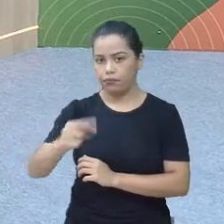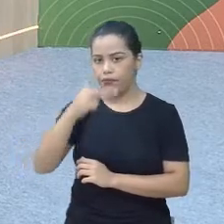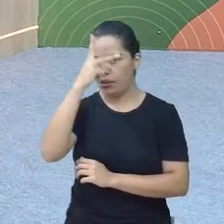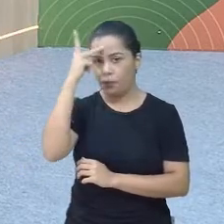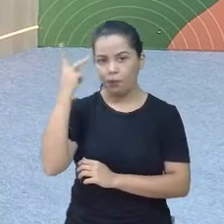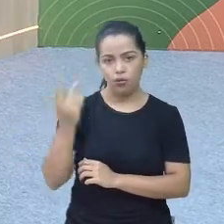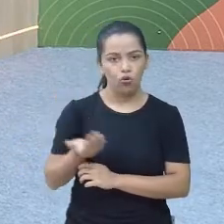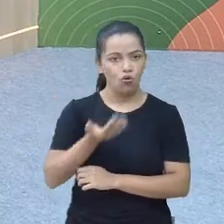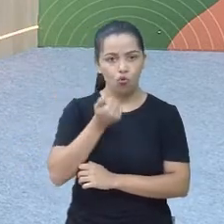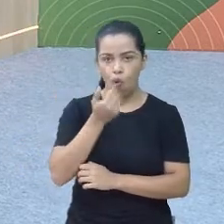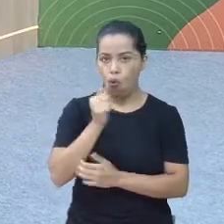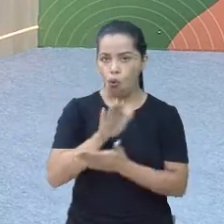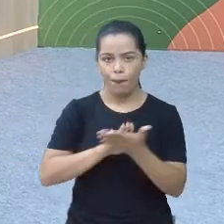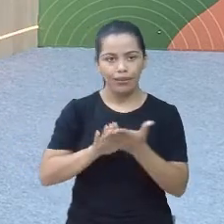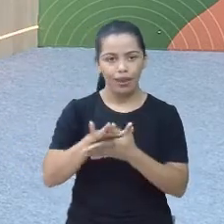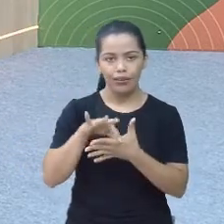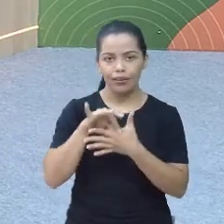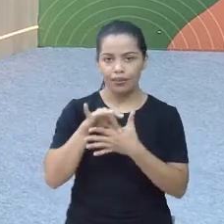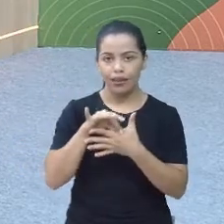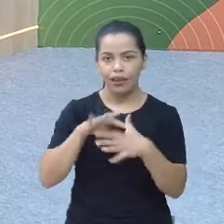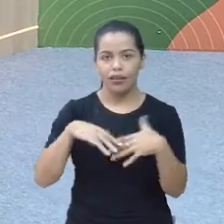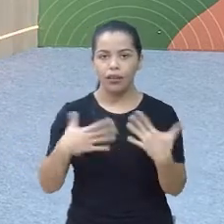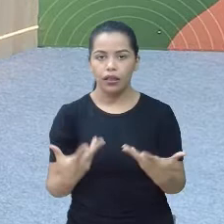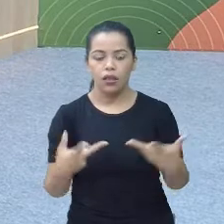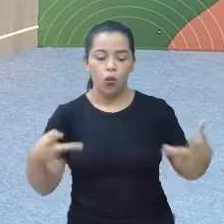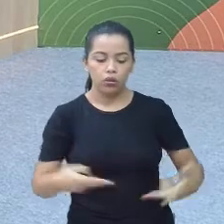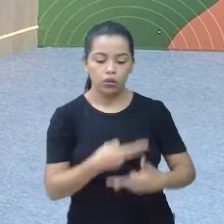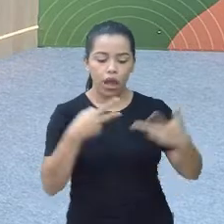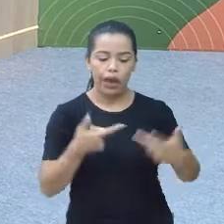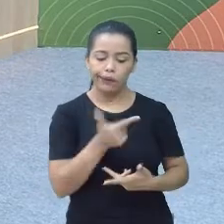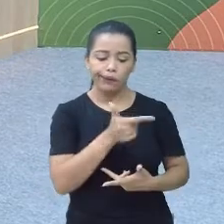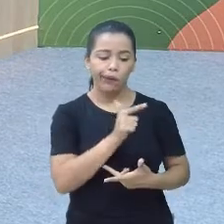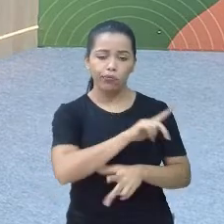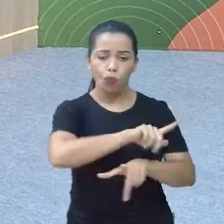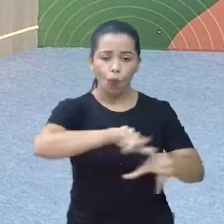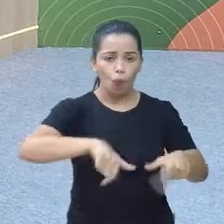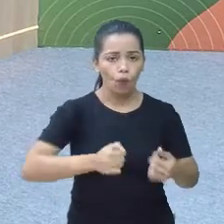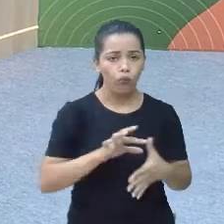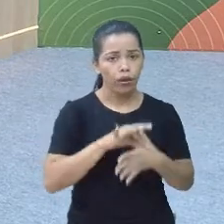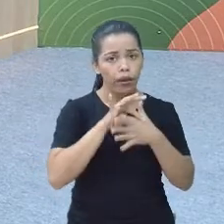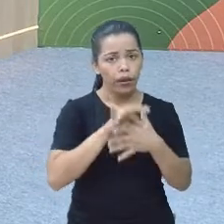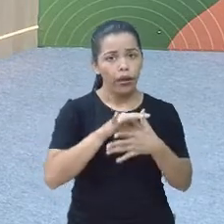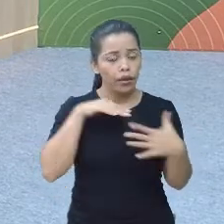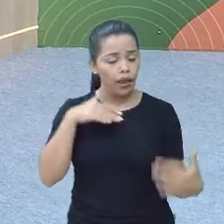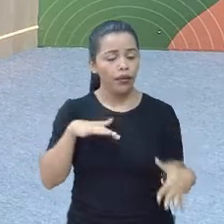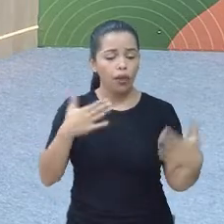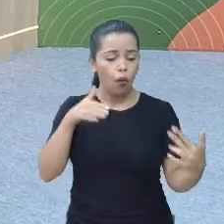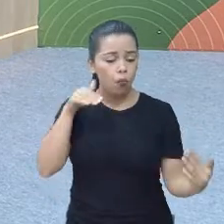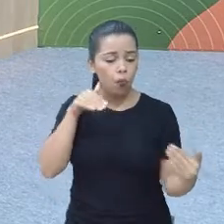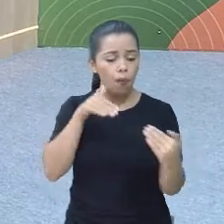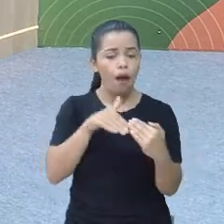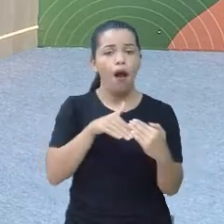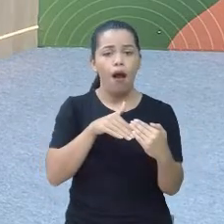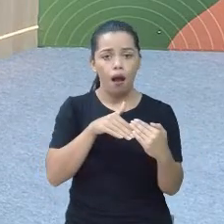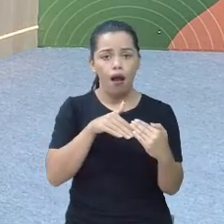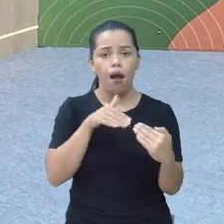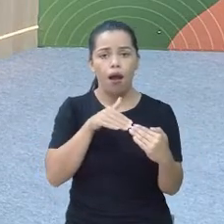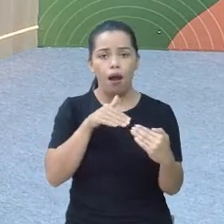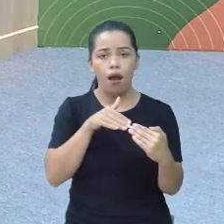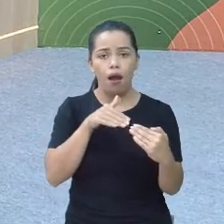a salada é um elemento, é um alimento que não possui carne. Então, esse pensamento é um pensamento coerente, tá